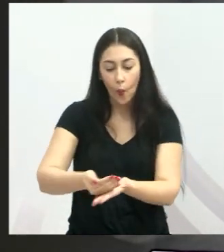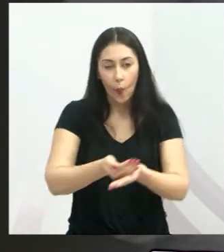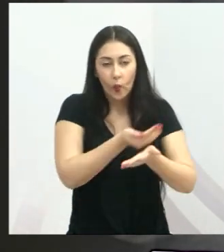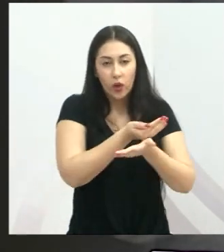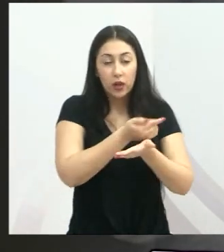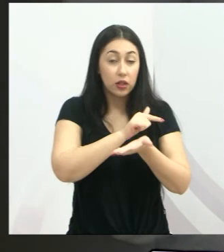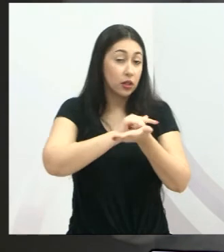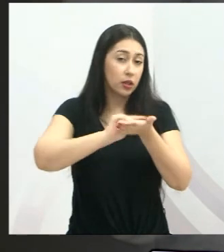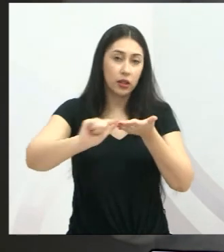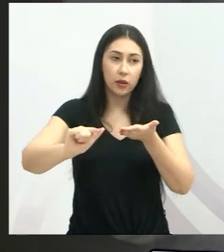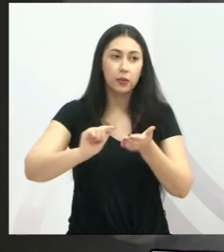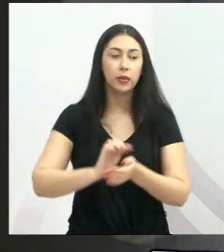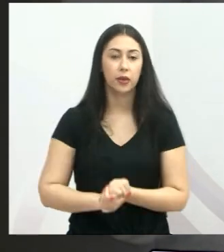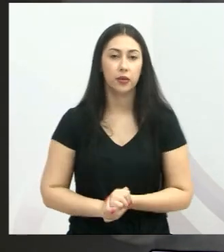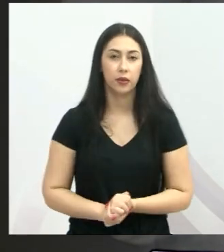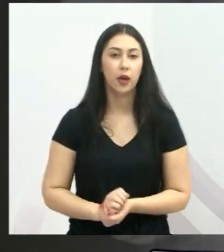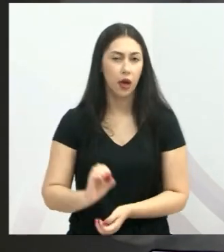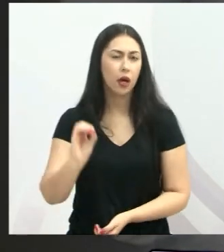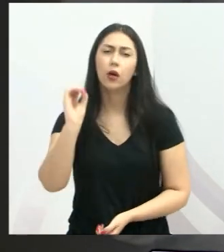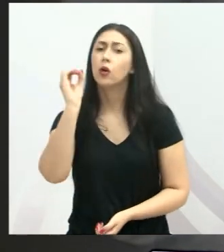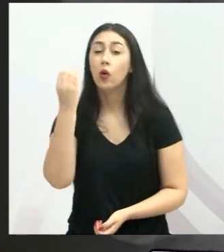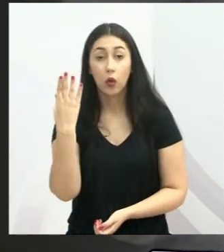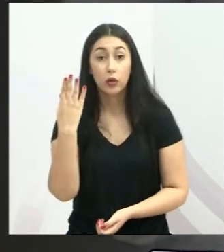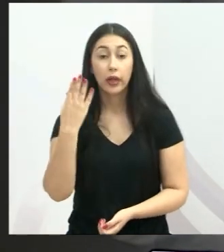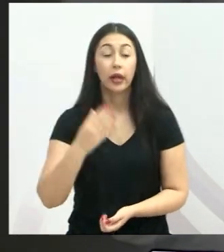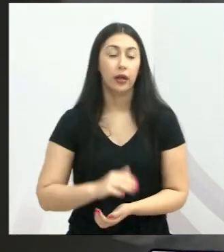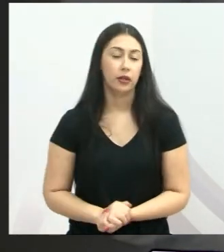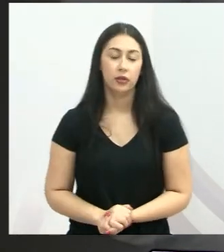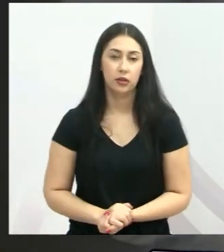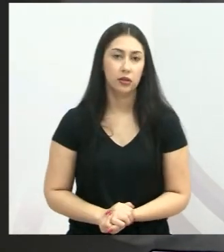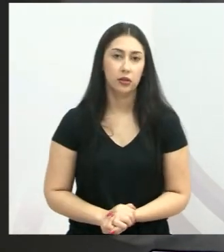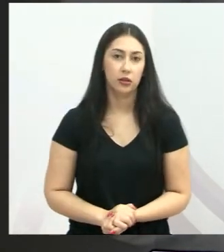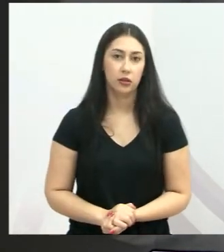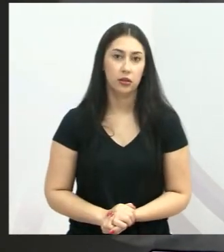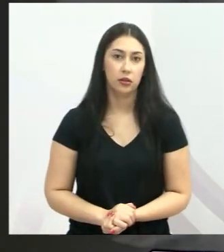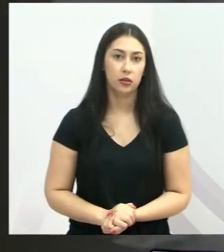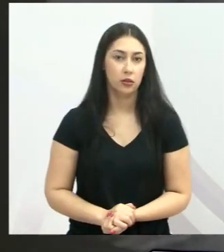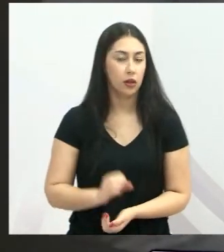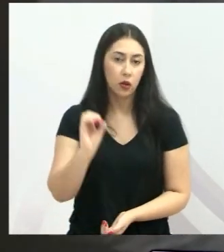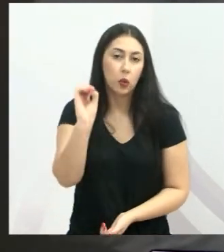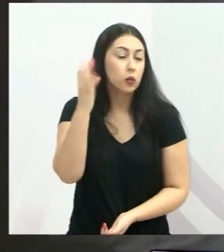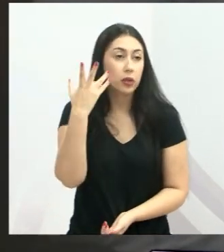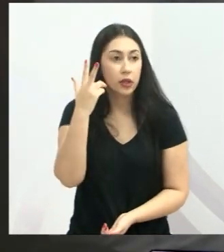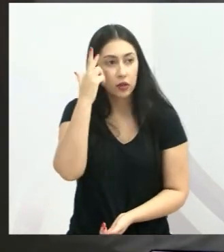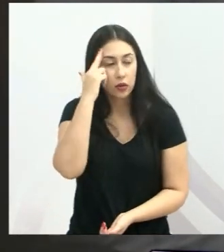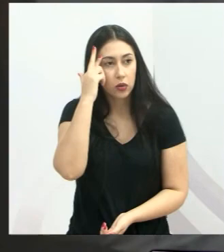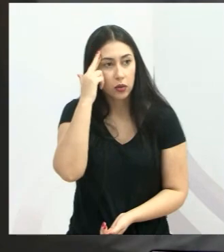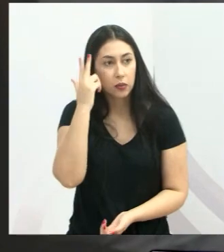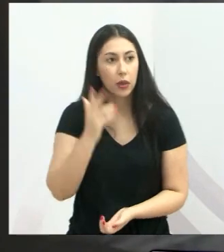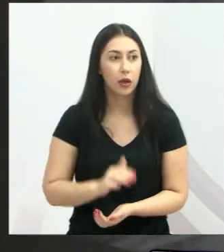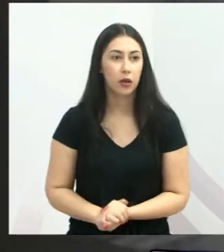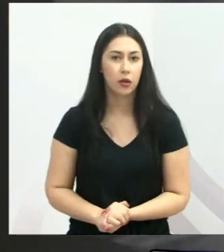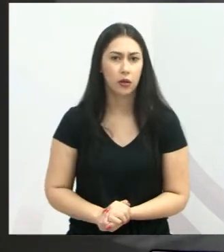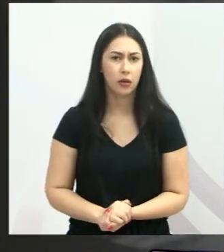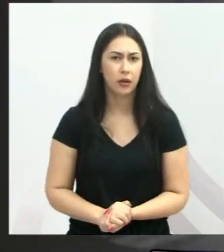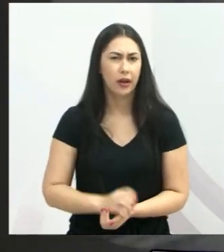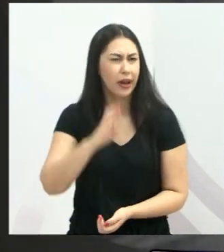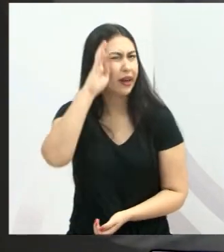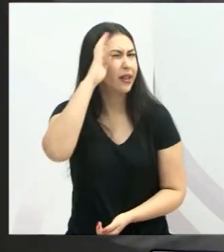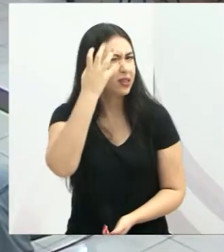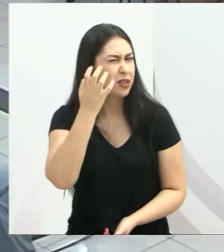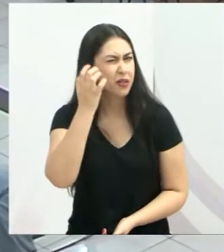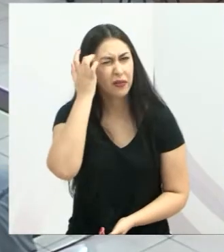tem algum período de muita chuva, alguma mudança no pH da piscina. Acho que é coisa fácil do prefeito